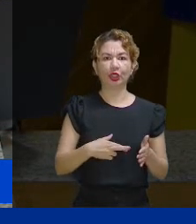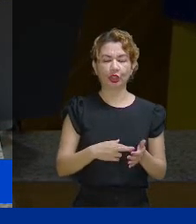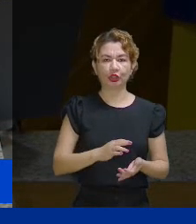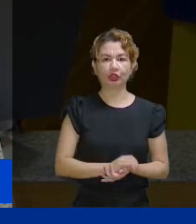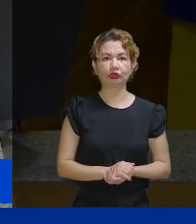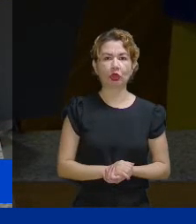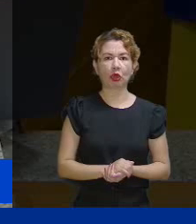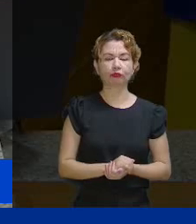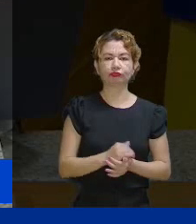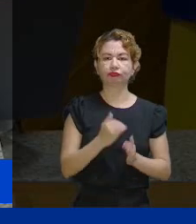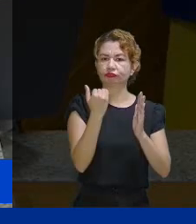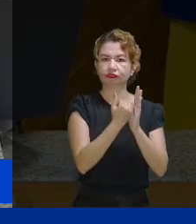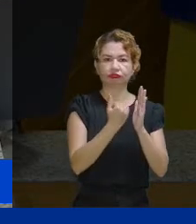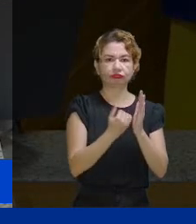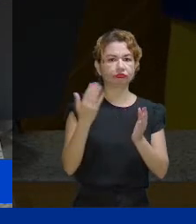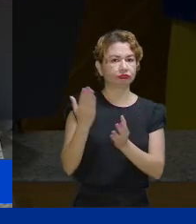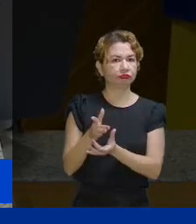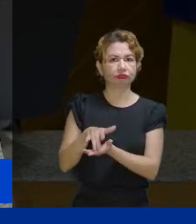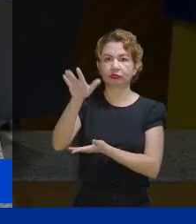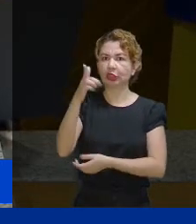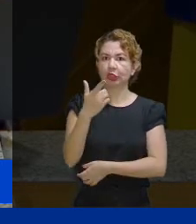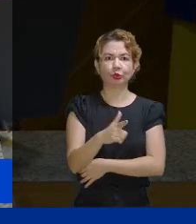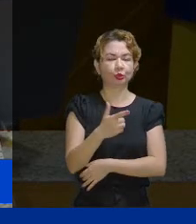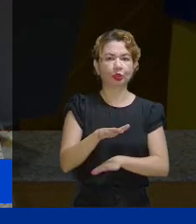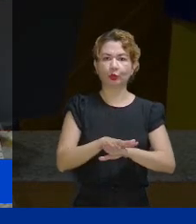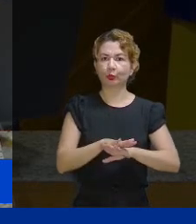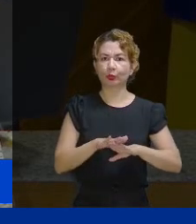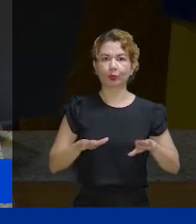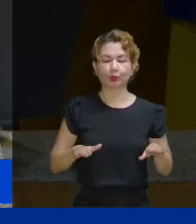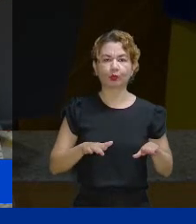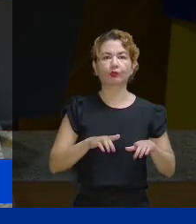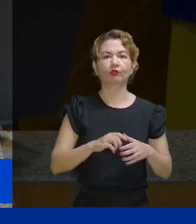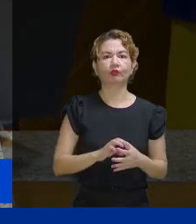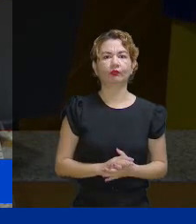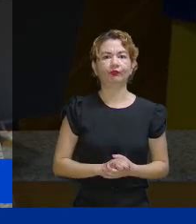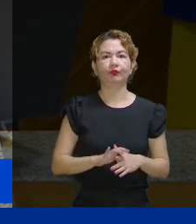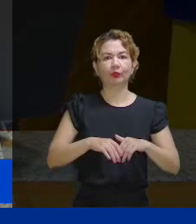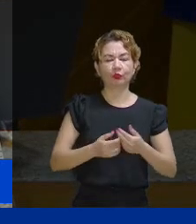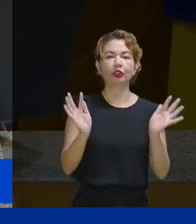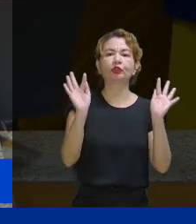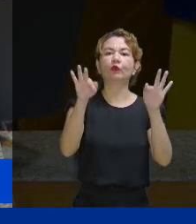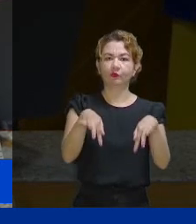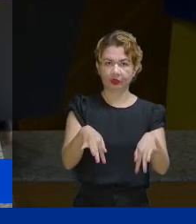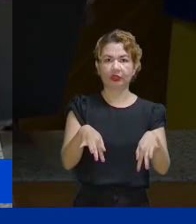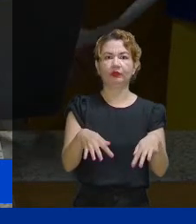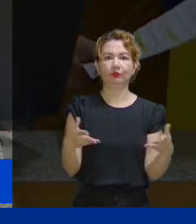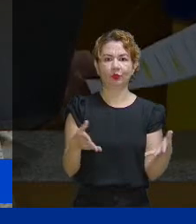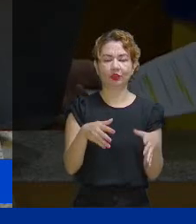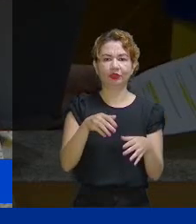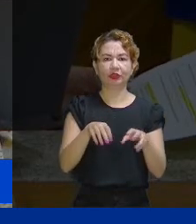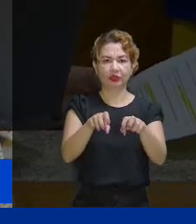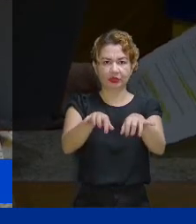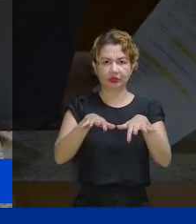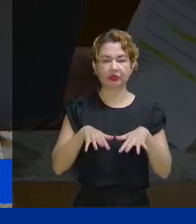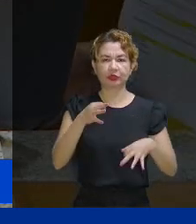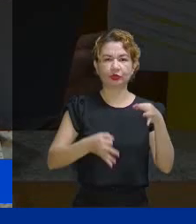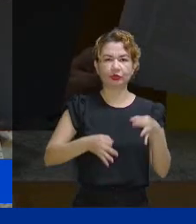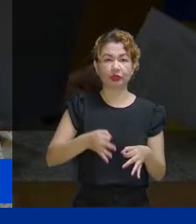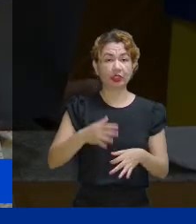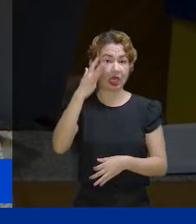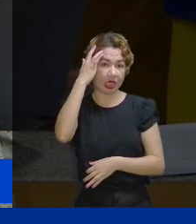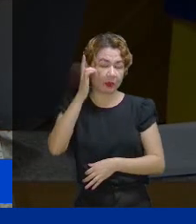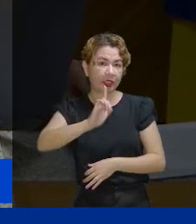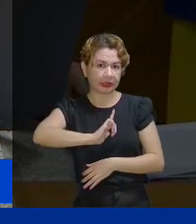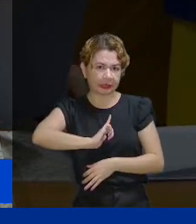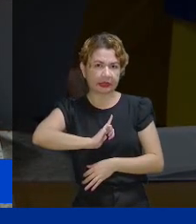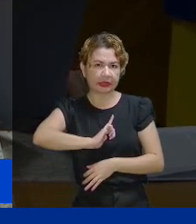Não há outro Foco no desembargador Carmo Antônio. E, em razão disso, declaro encerrada a sessão judiciária. Amanhã nós temos